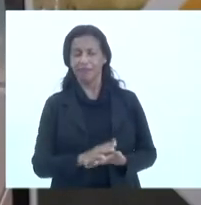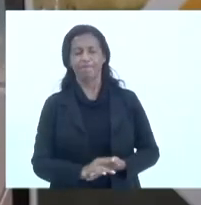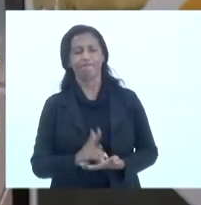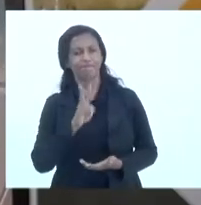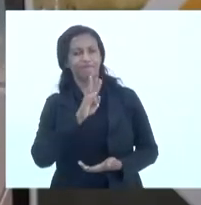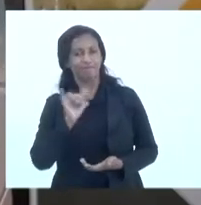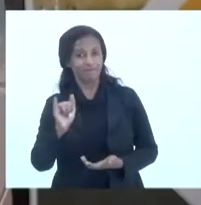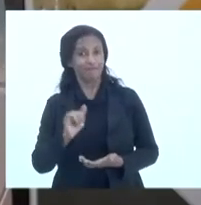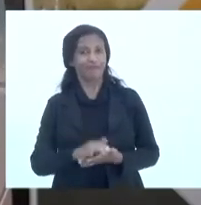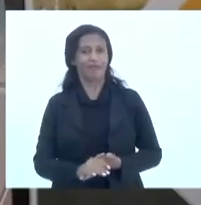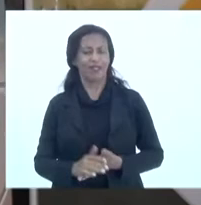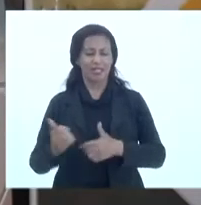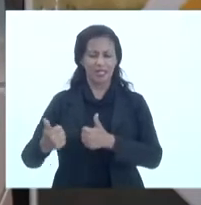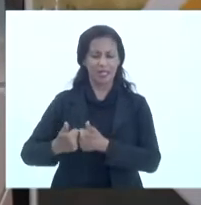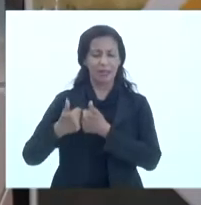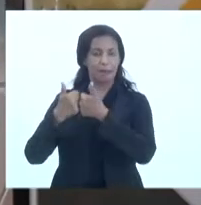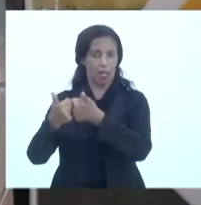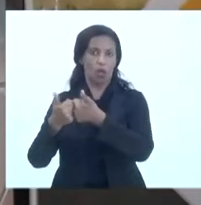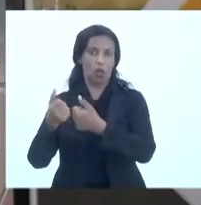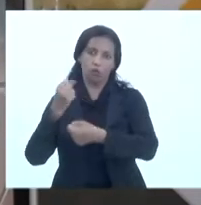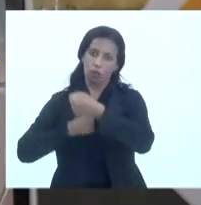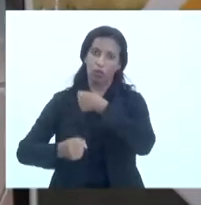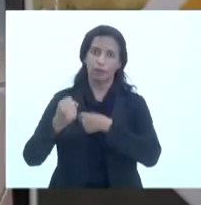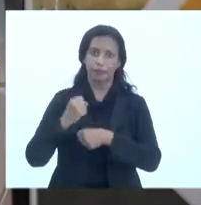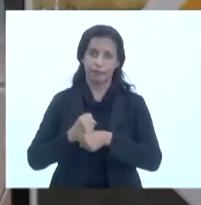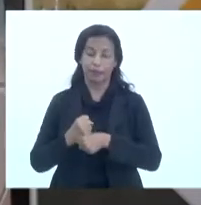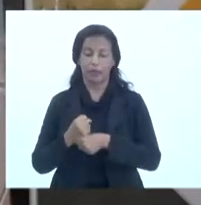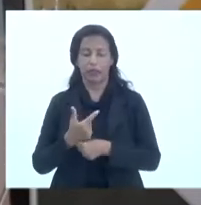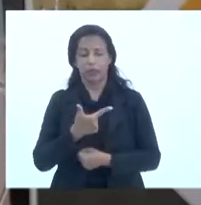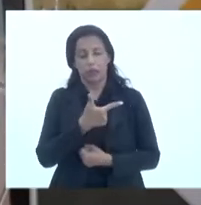não tem jeito, vai ser bem melhor do que 20, né, porque